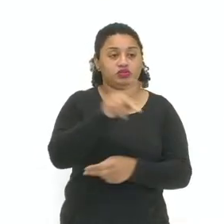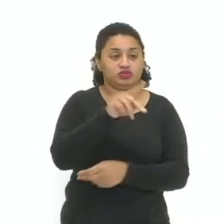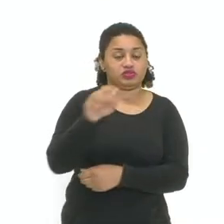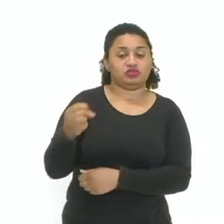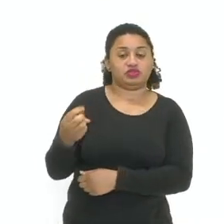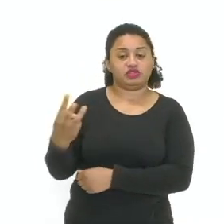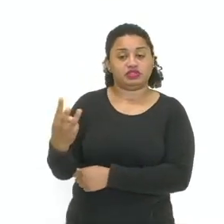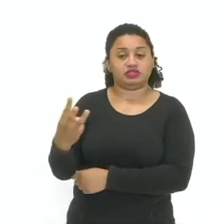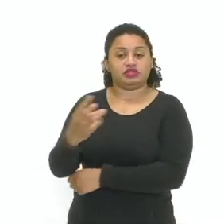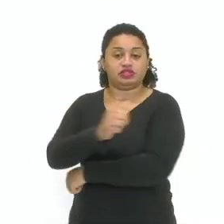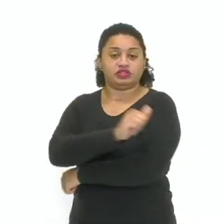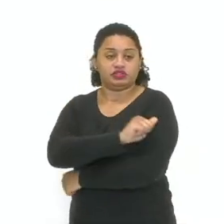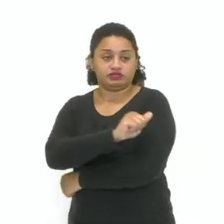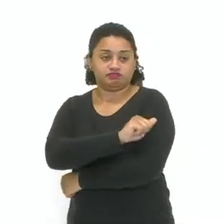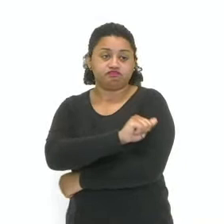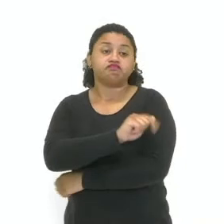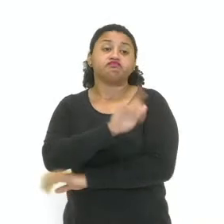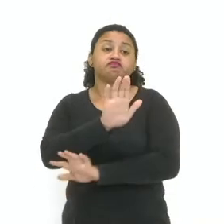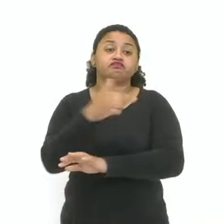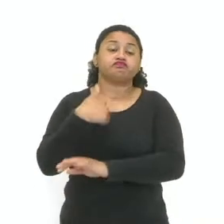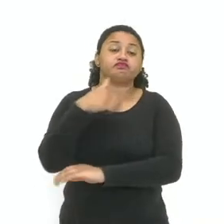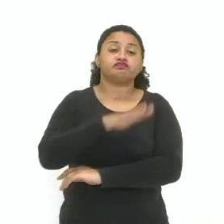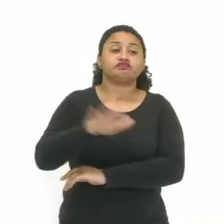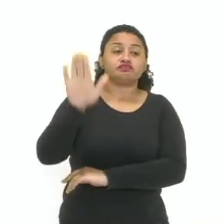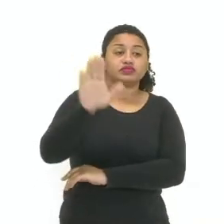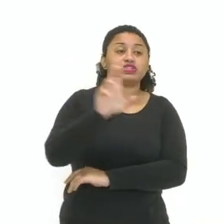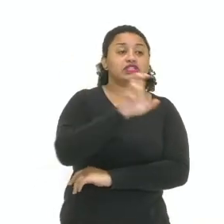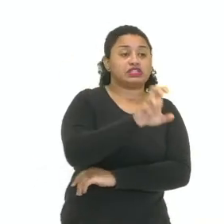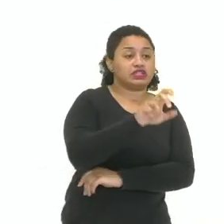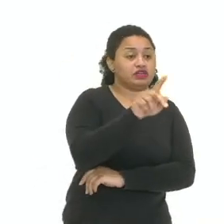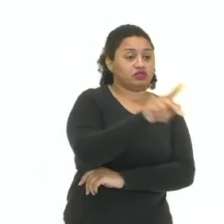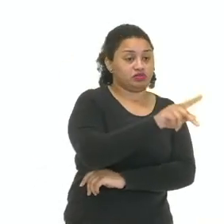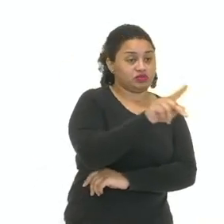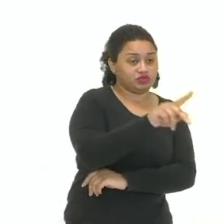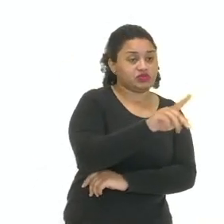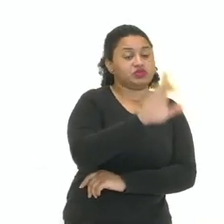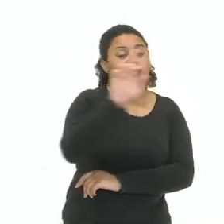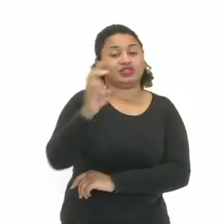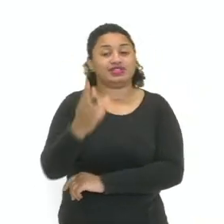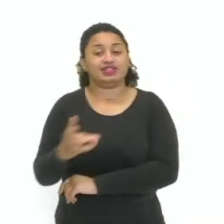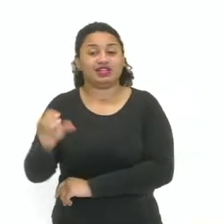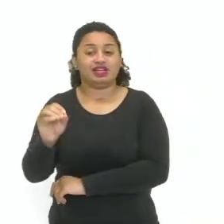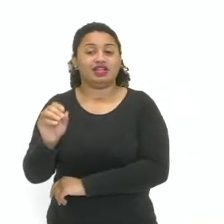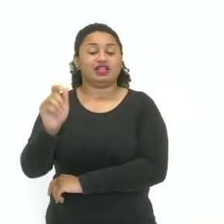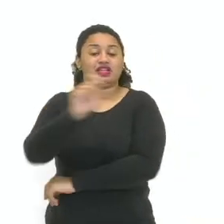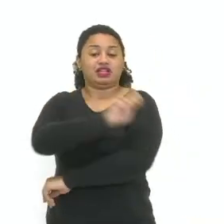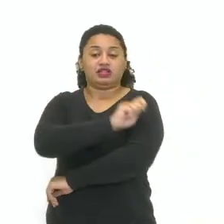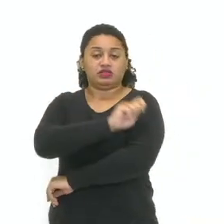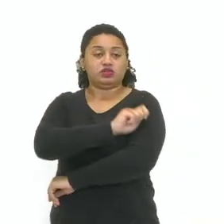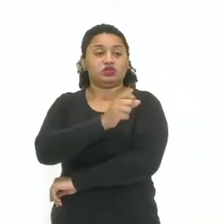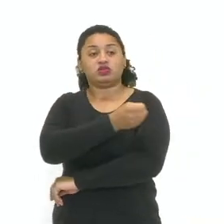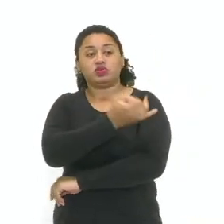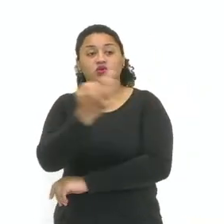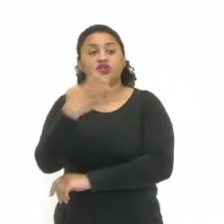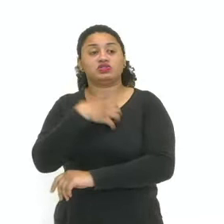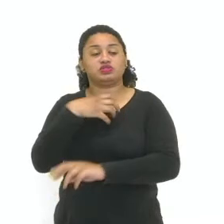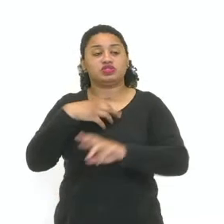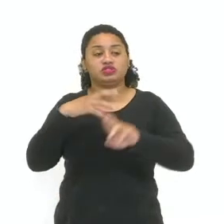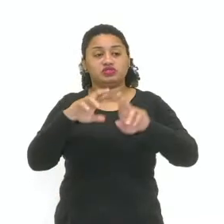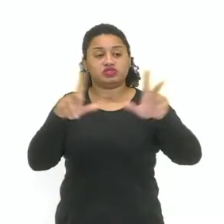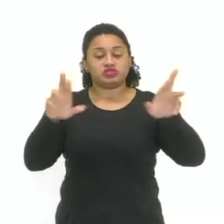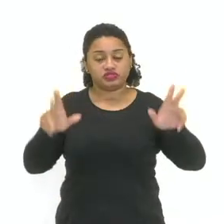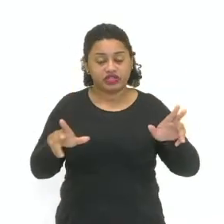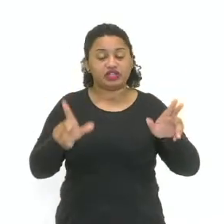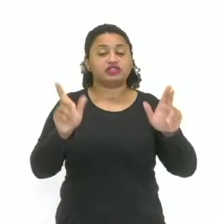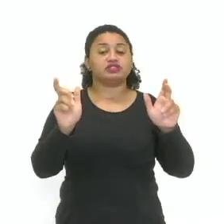alunos. Candidataram-se 5 professores e 30 alunos. De quantas maneiras diferentes